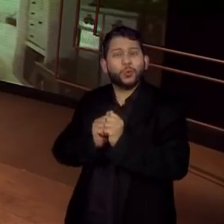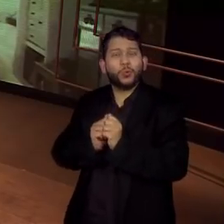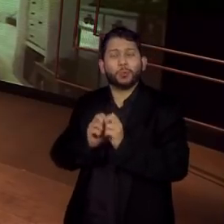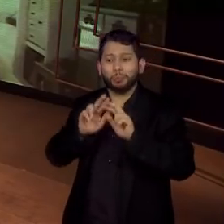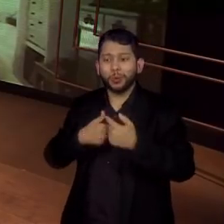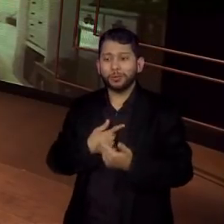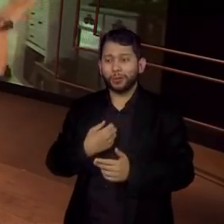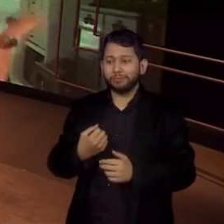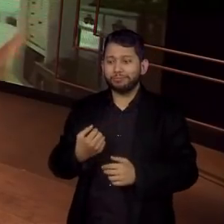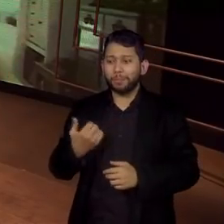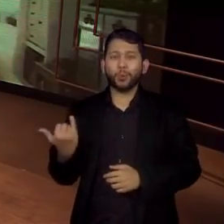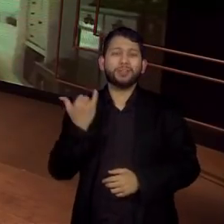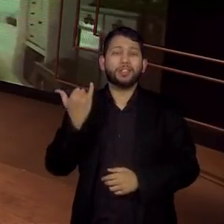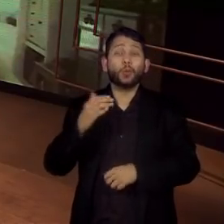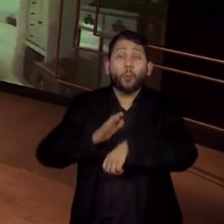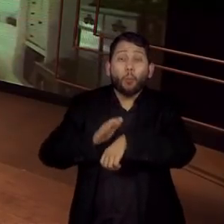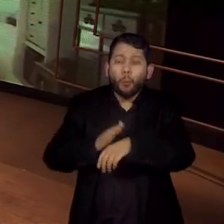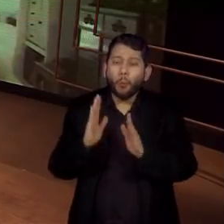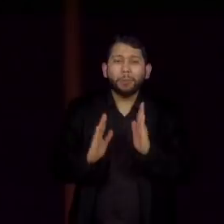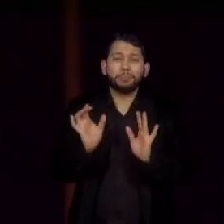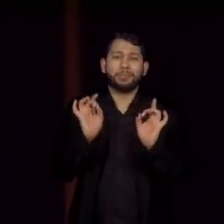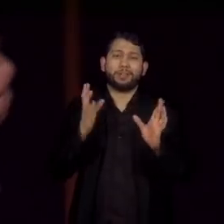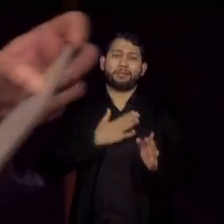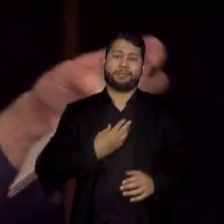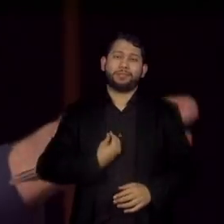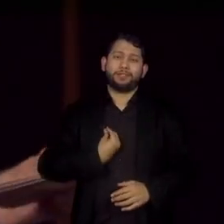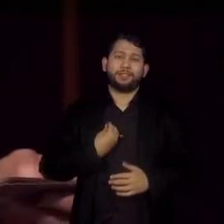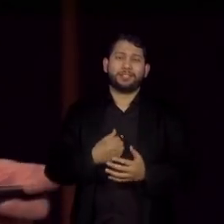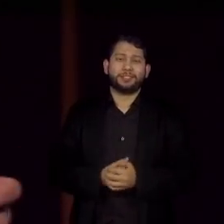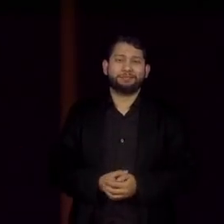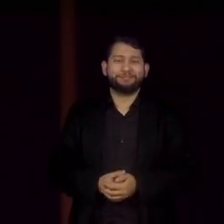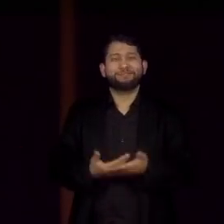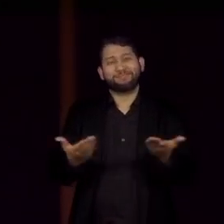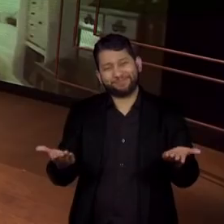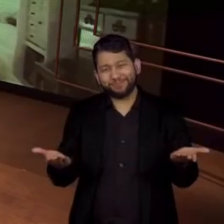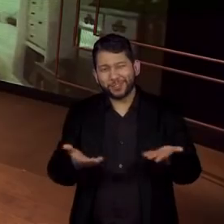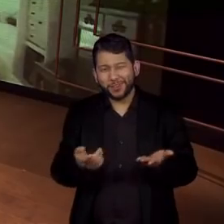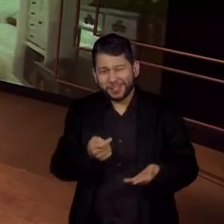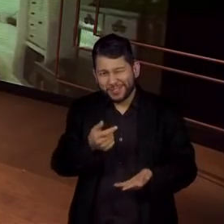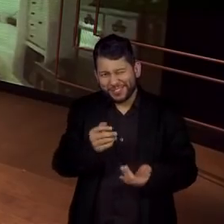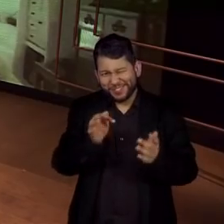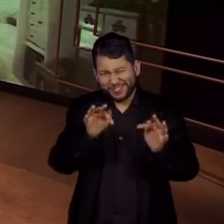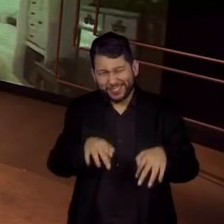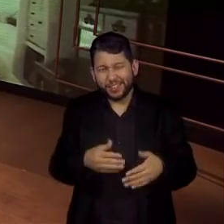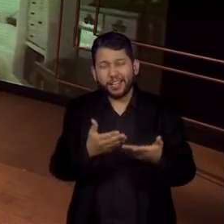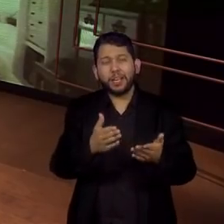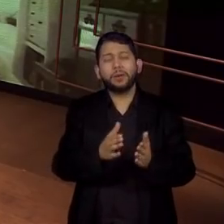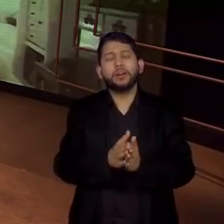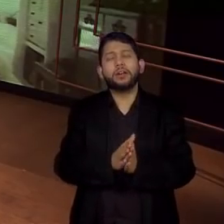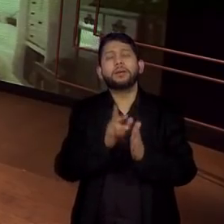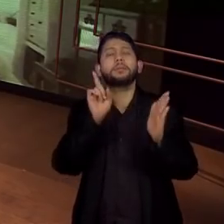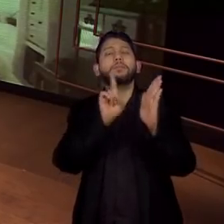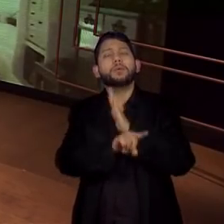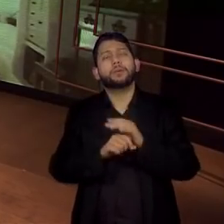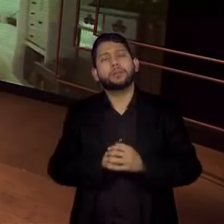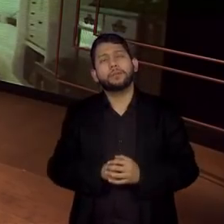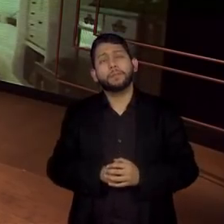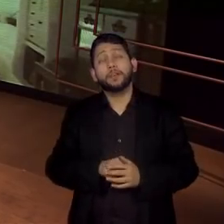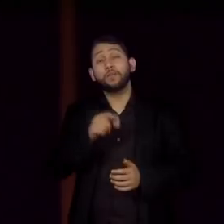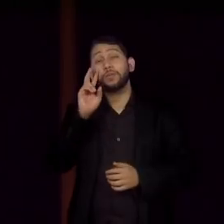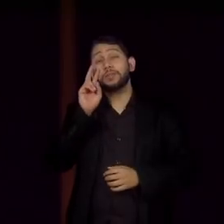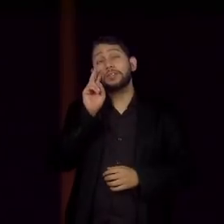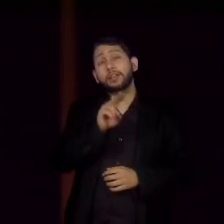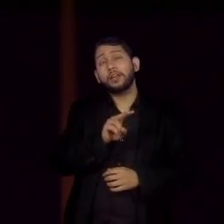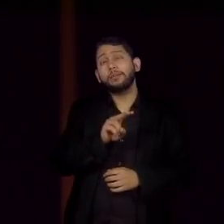grande momento bem especial na minha vida. Já indo para o final do programa, Wanderleia, queria saber o seguinte, como foi para você